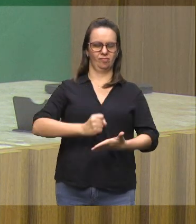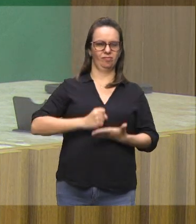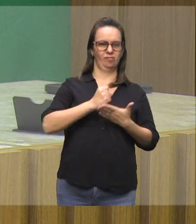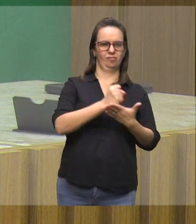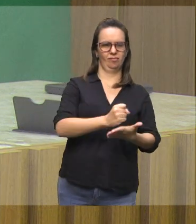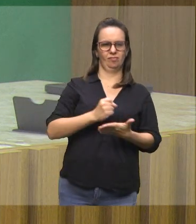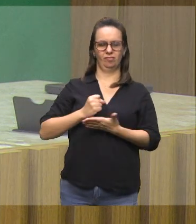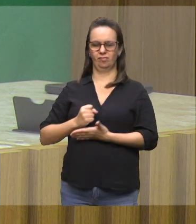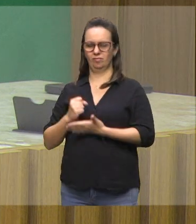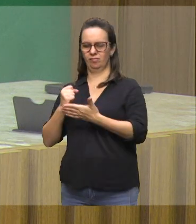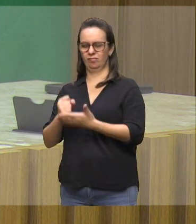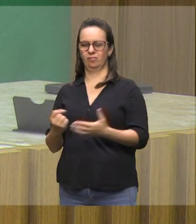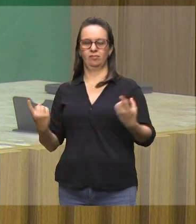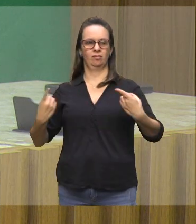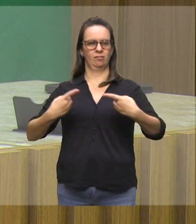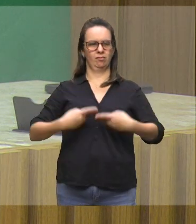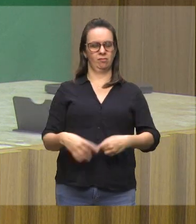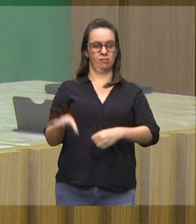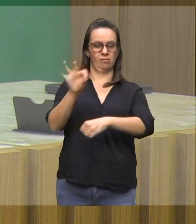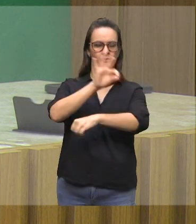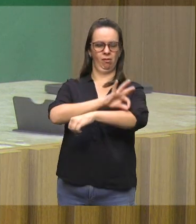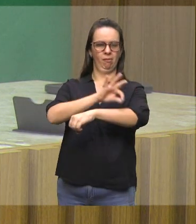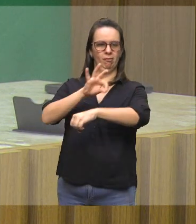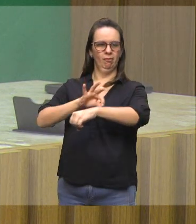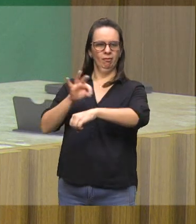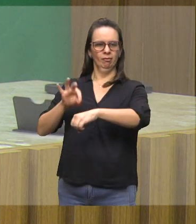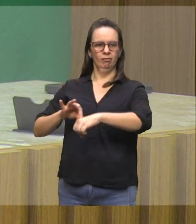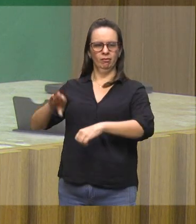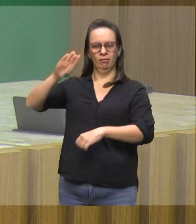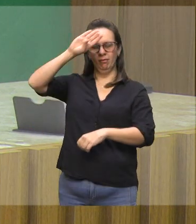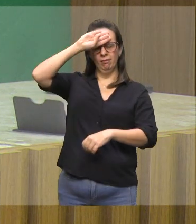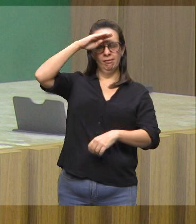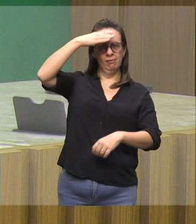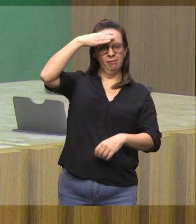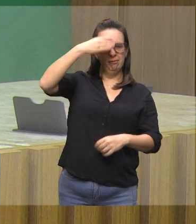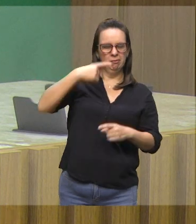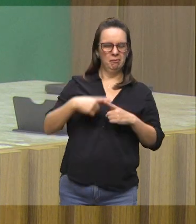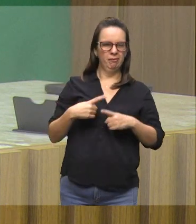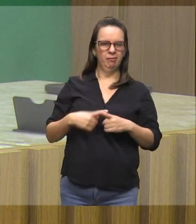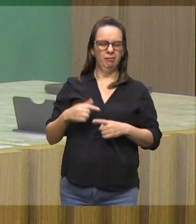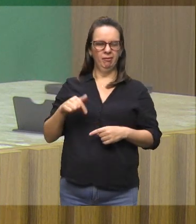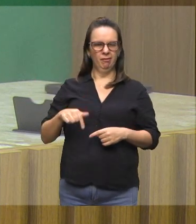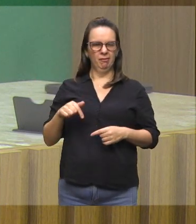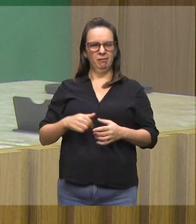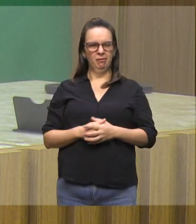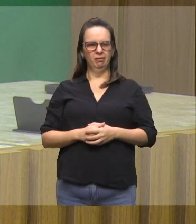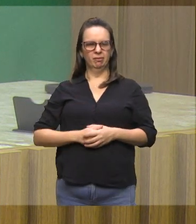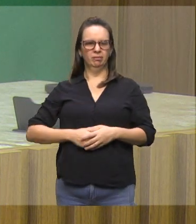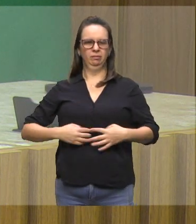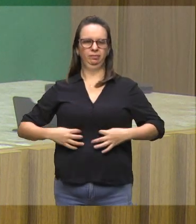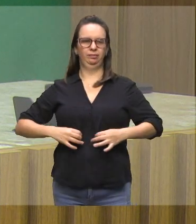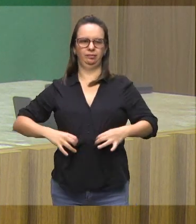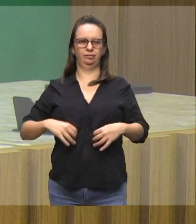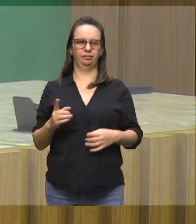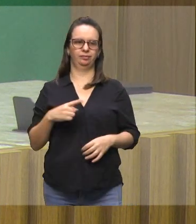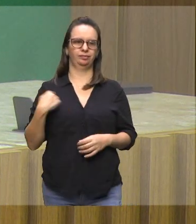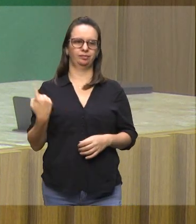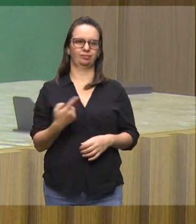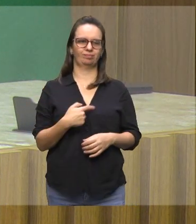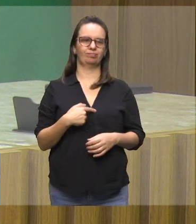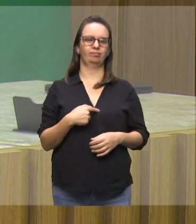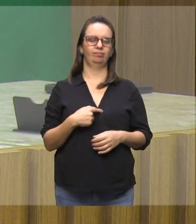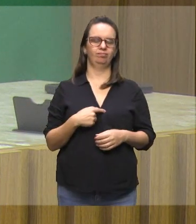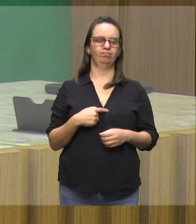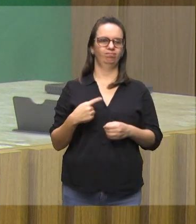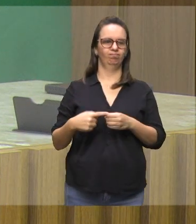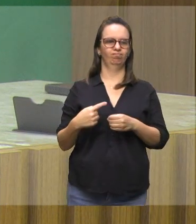combate à prevenção à dengue, que hoje em nossa cidade aí está complicado, muitos casos de dengue. Então, aproveitar a oportunidade aqui, já pedir